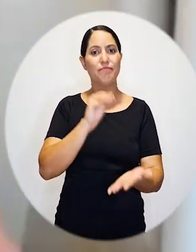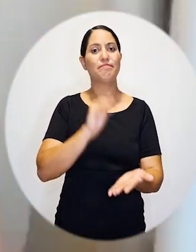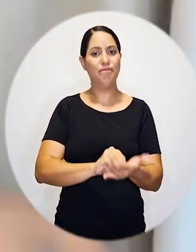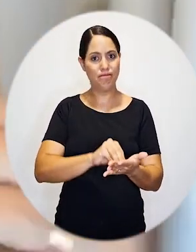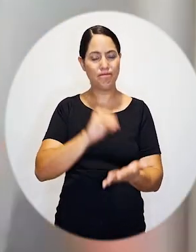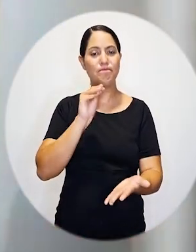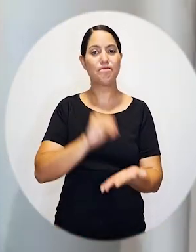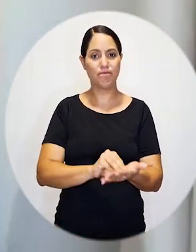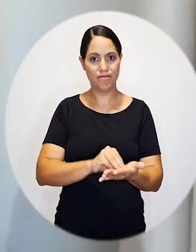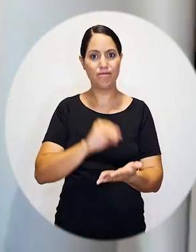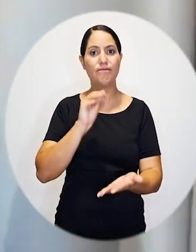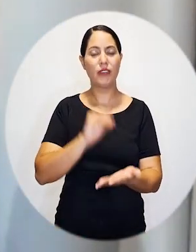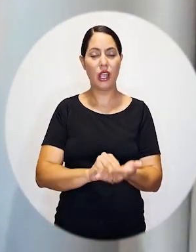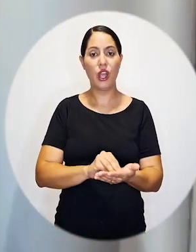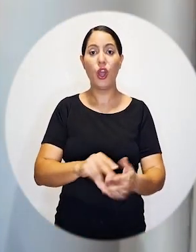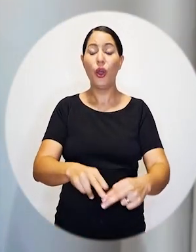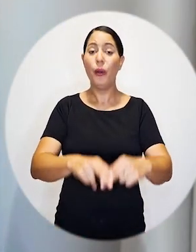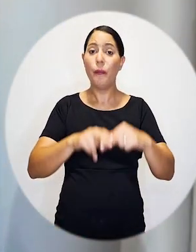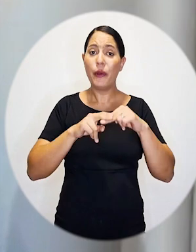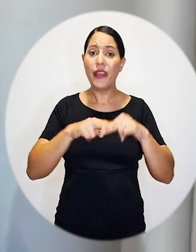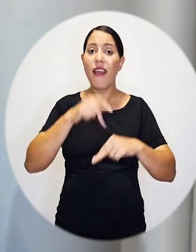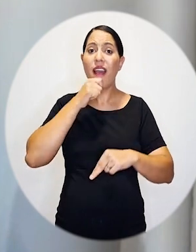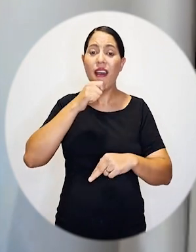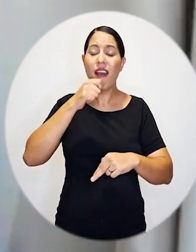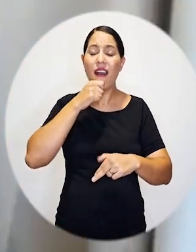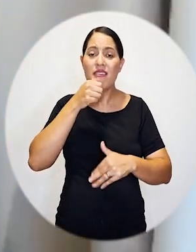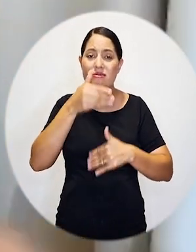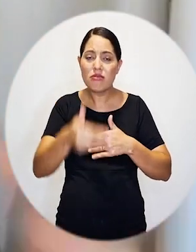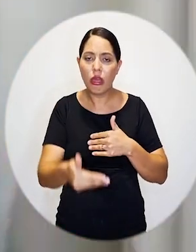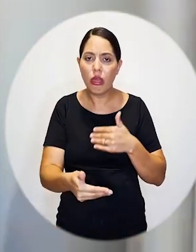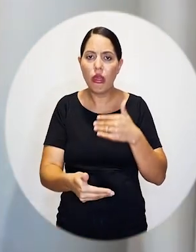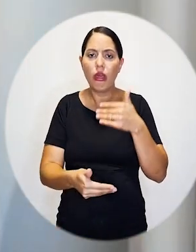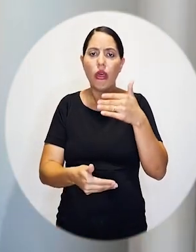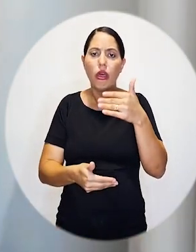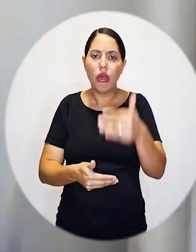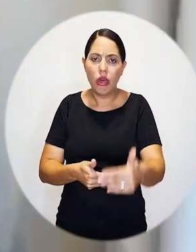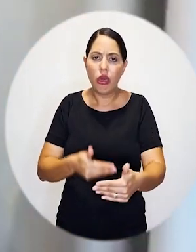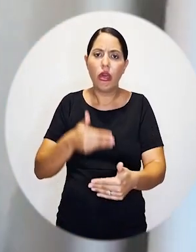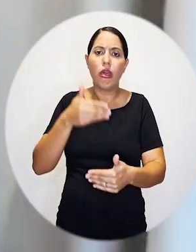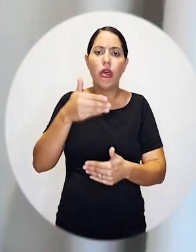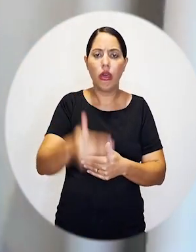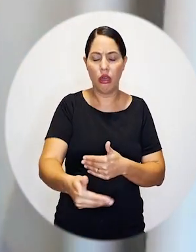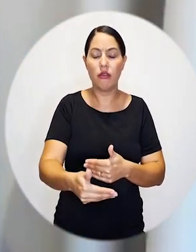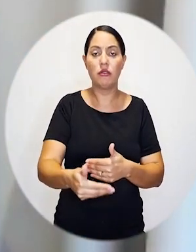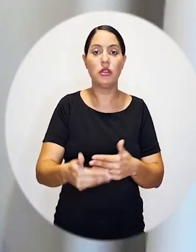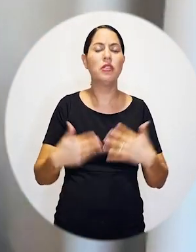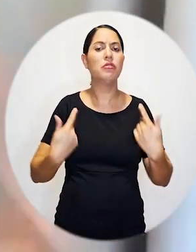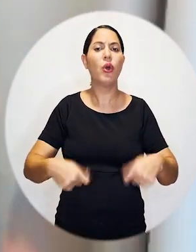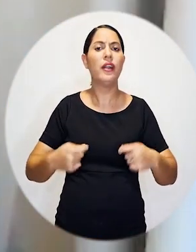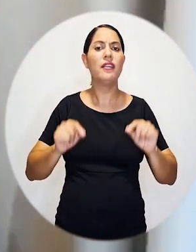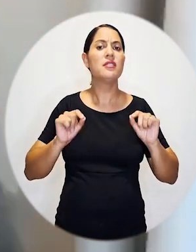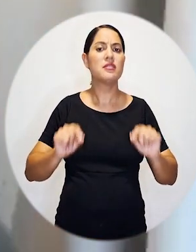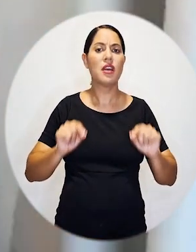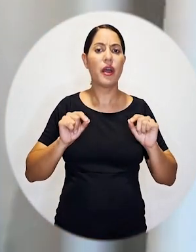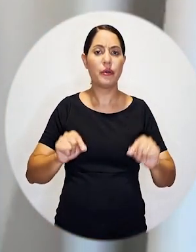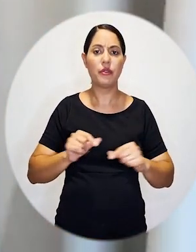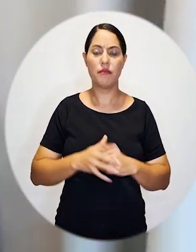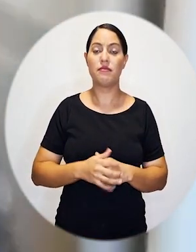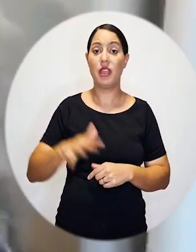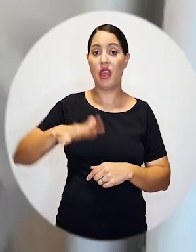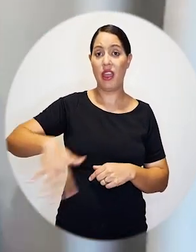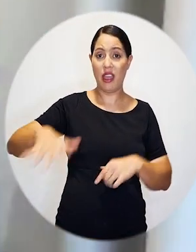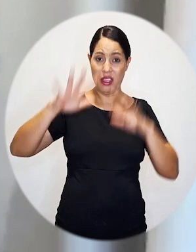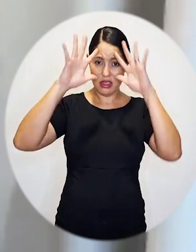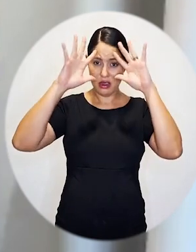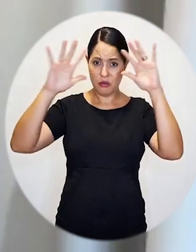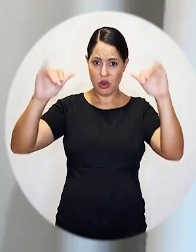aquém, está andando num passo muito lento ainda. Então, é importante que a Suprema Corte e outros tribunais